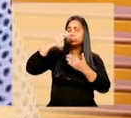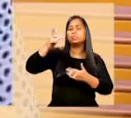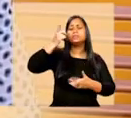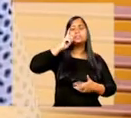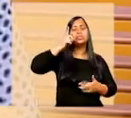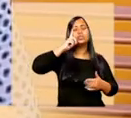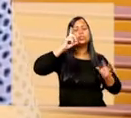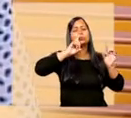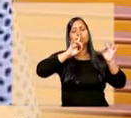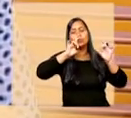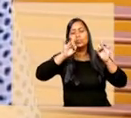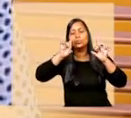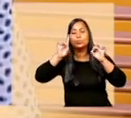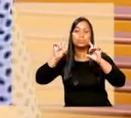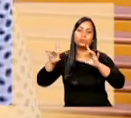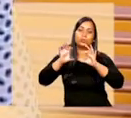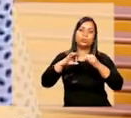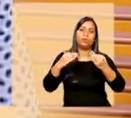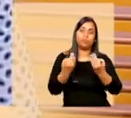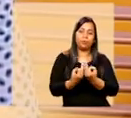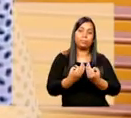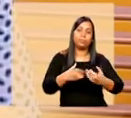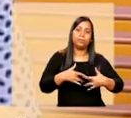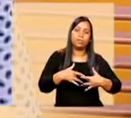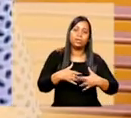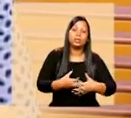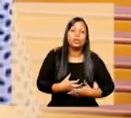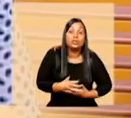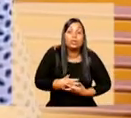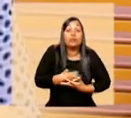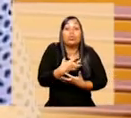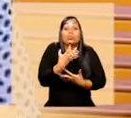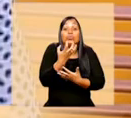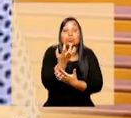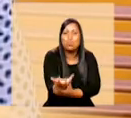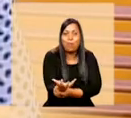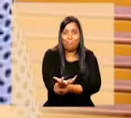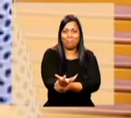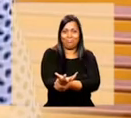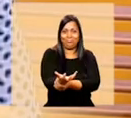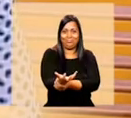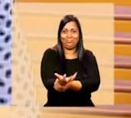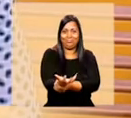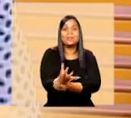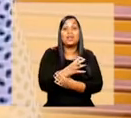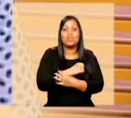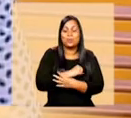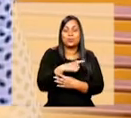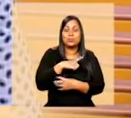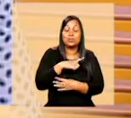agradecer todos os dias a Deus e a família que doou, né? Teve o amor de